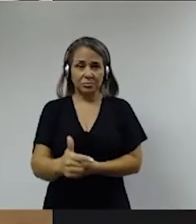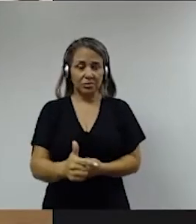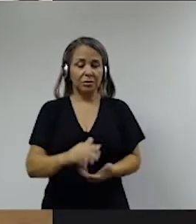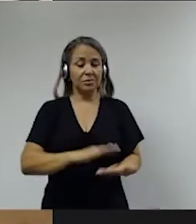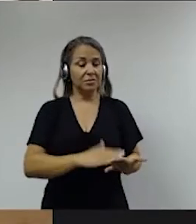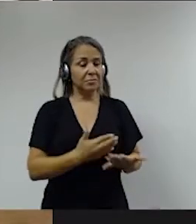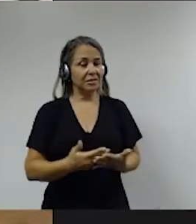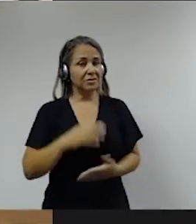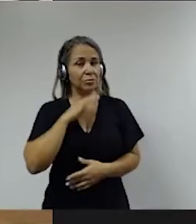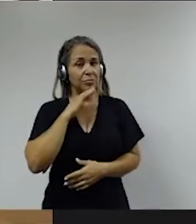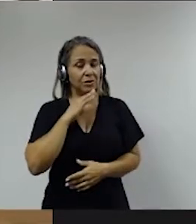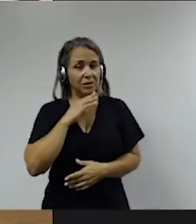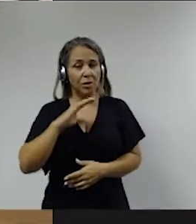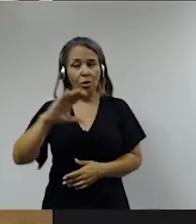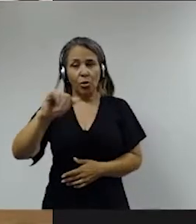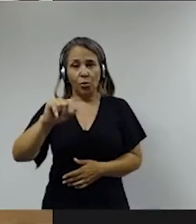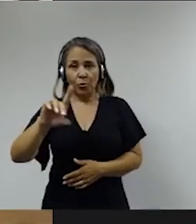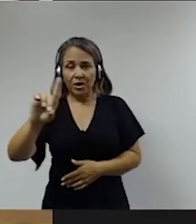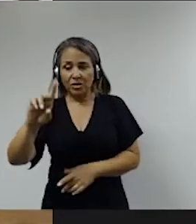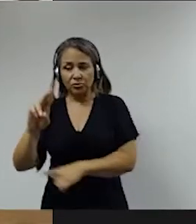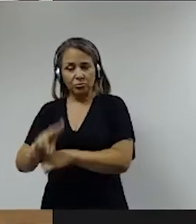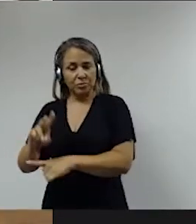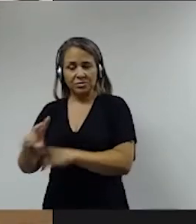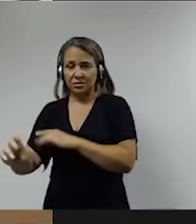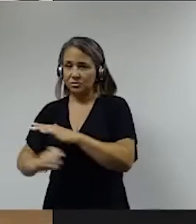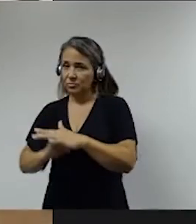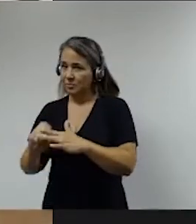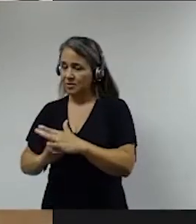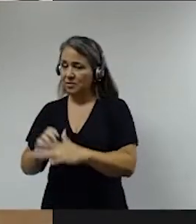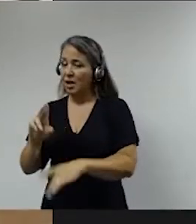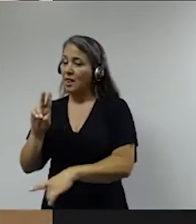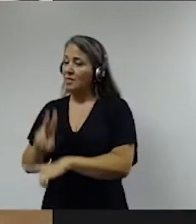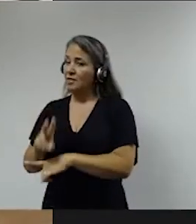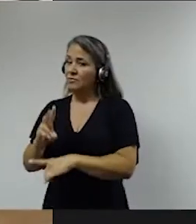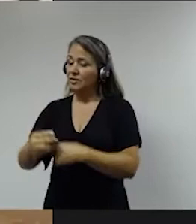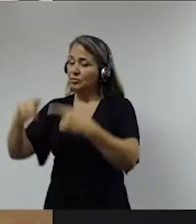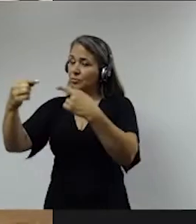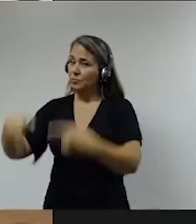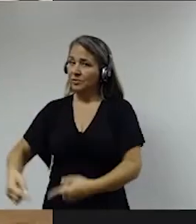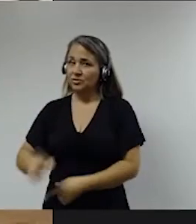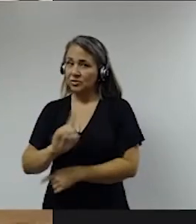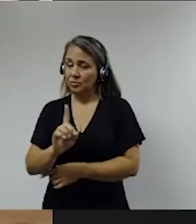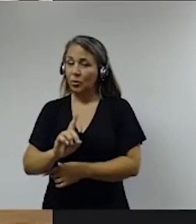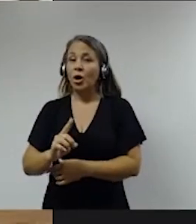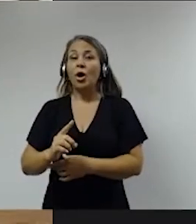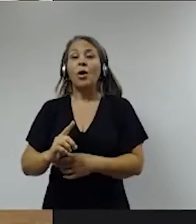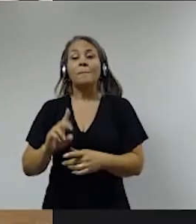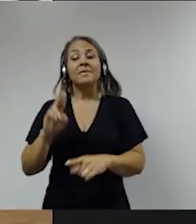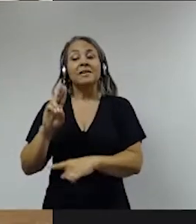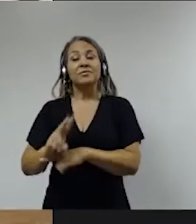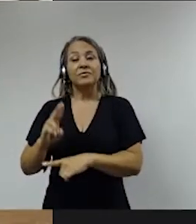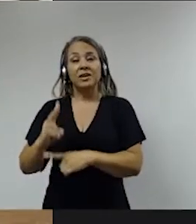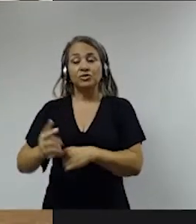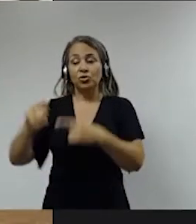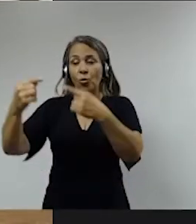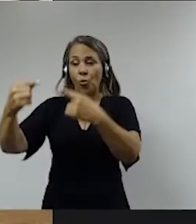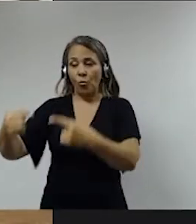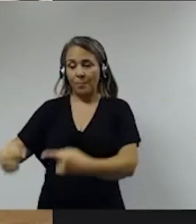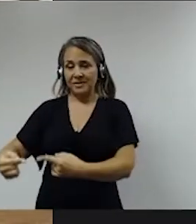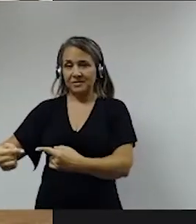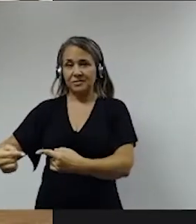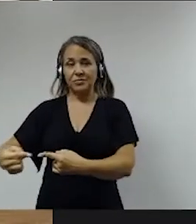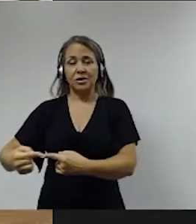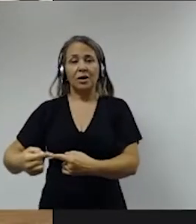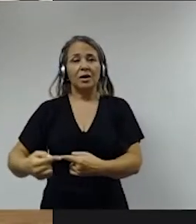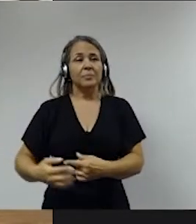O CAD não protege empresa, o CAD não defende competidor, o CAD defende competição. O CAD defende a concorrência. Isso não